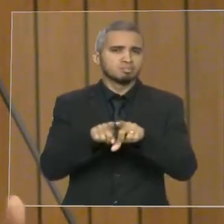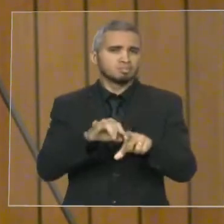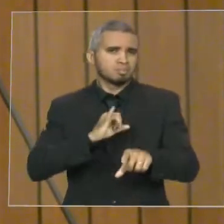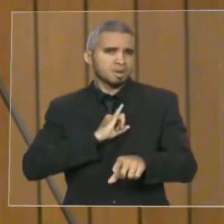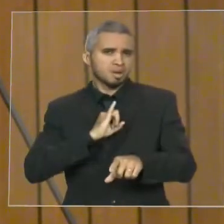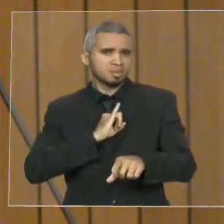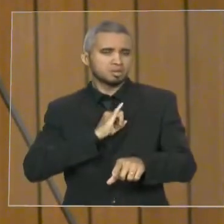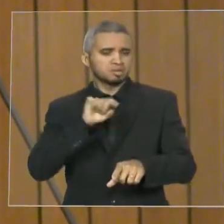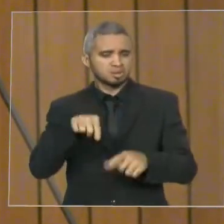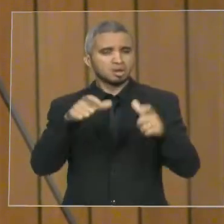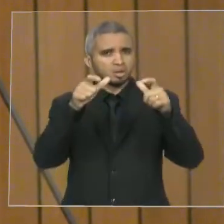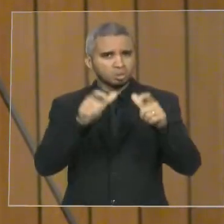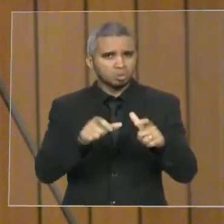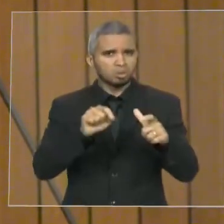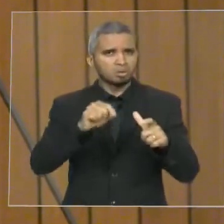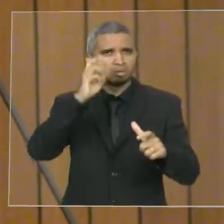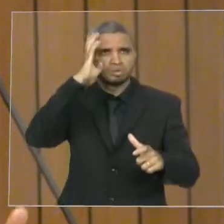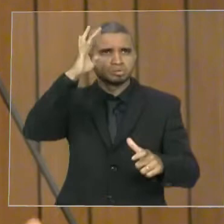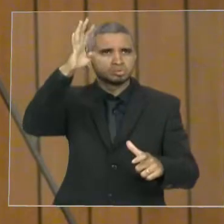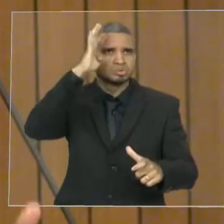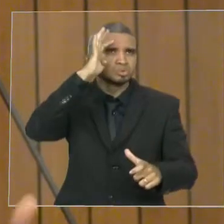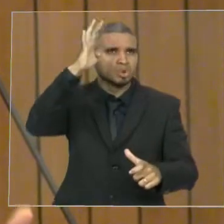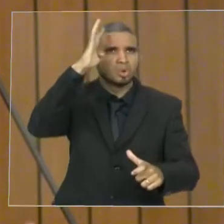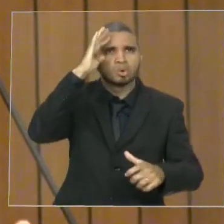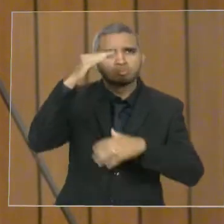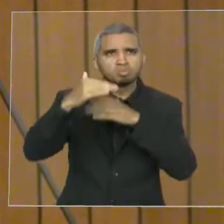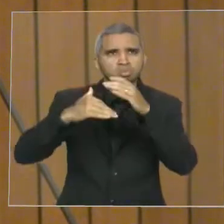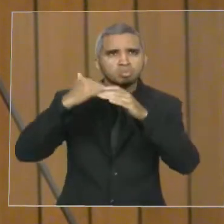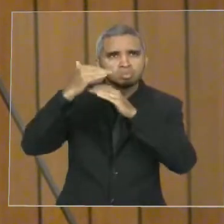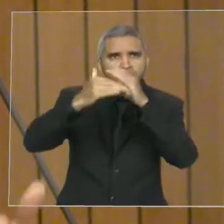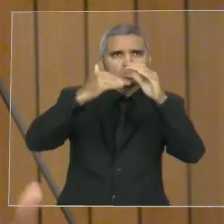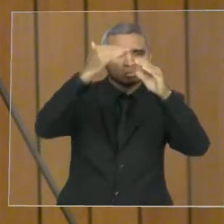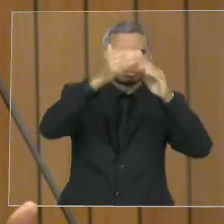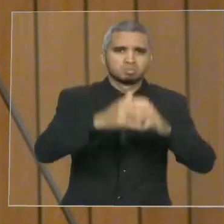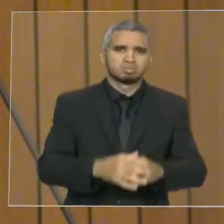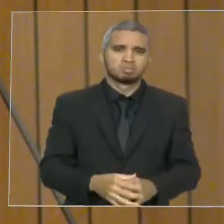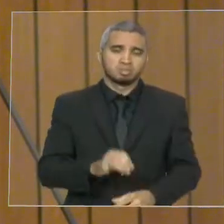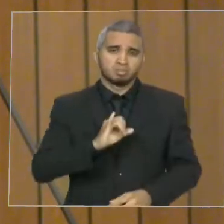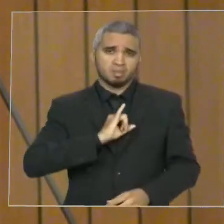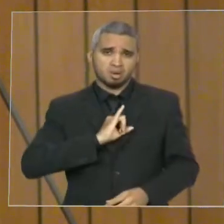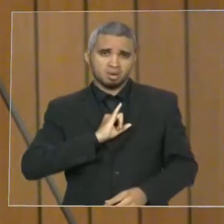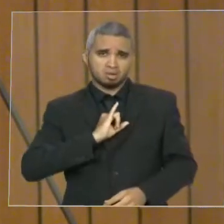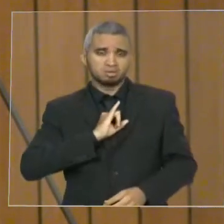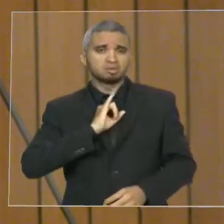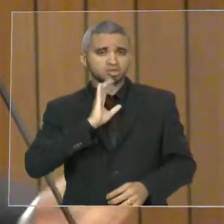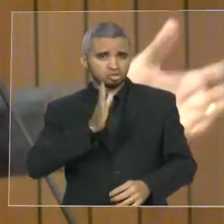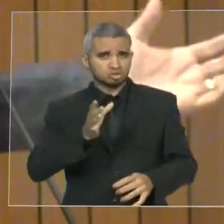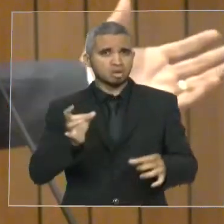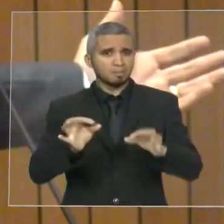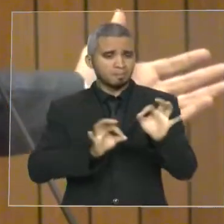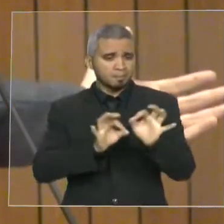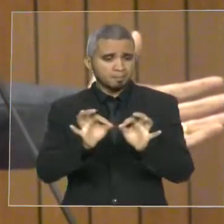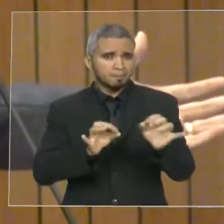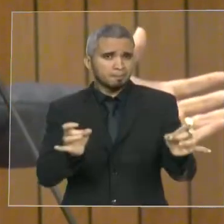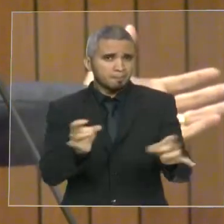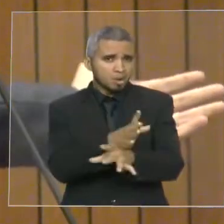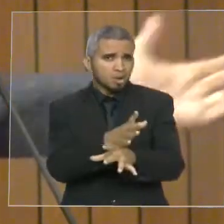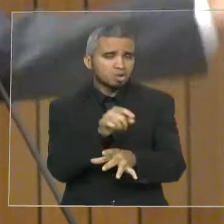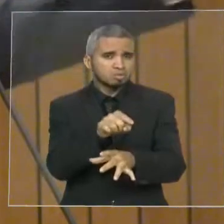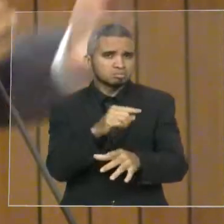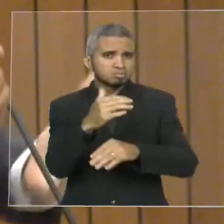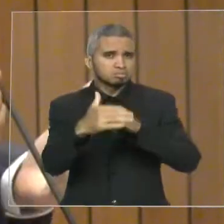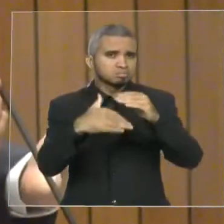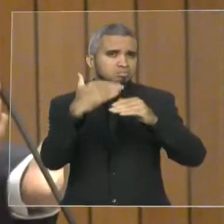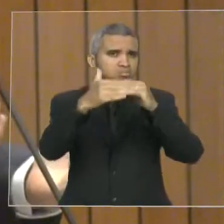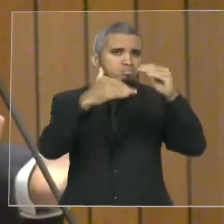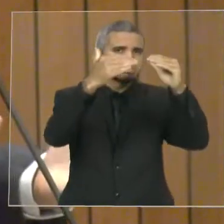essa terra que está preparada para o desenvolvimento, acolhendo todos